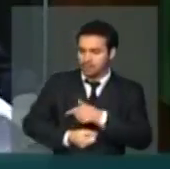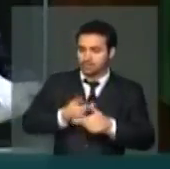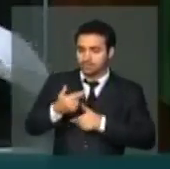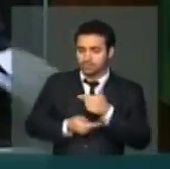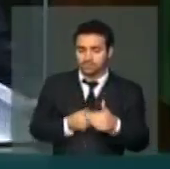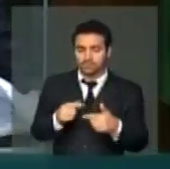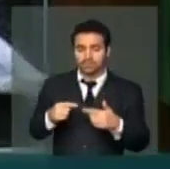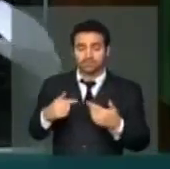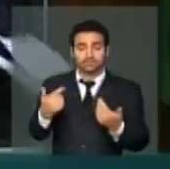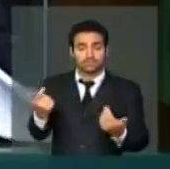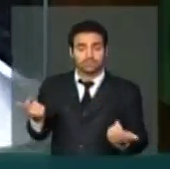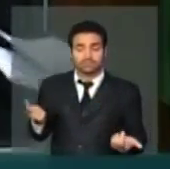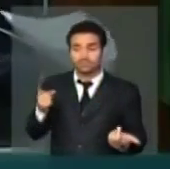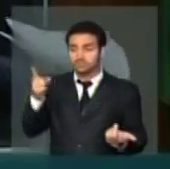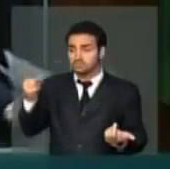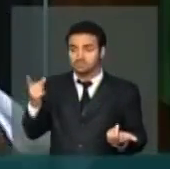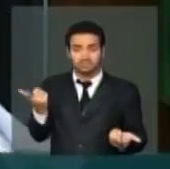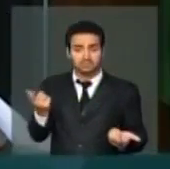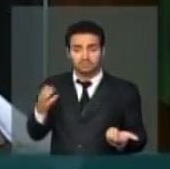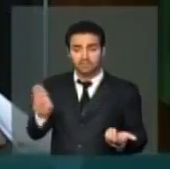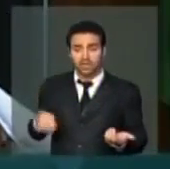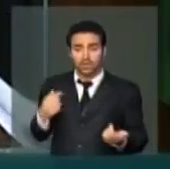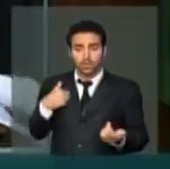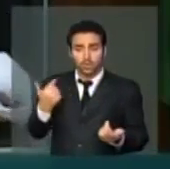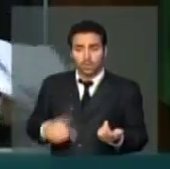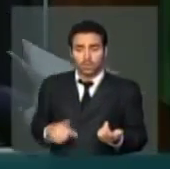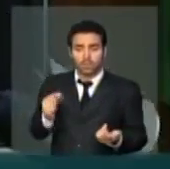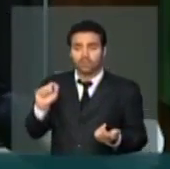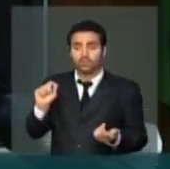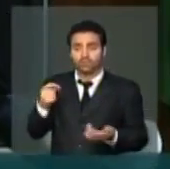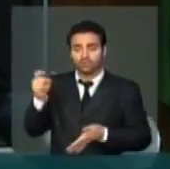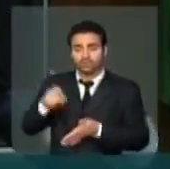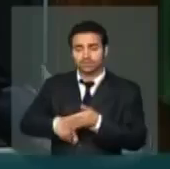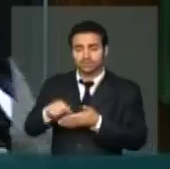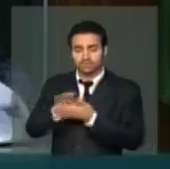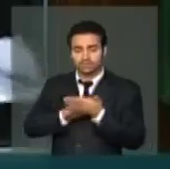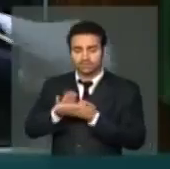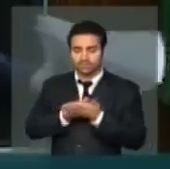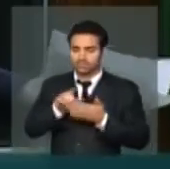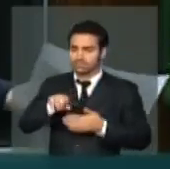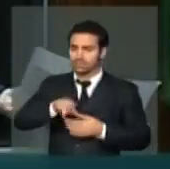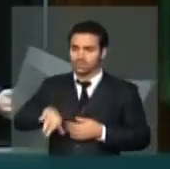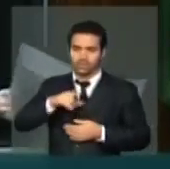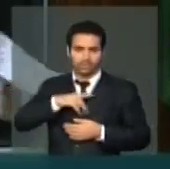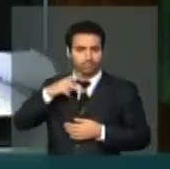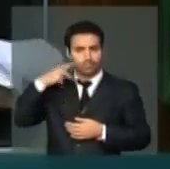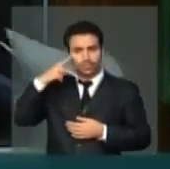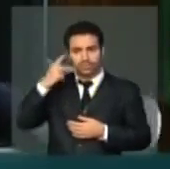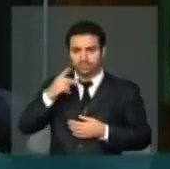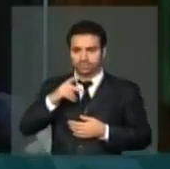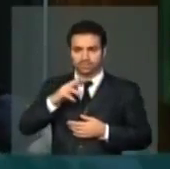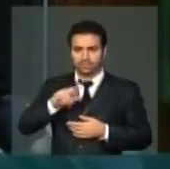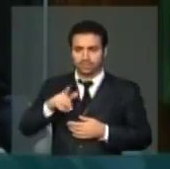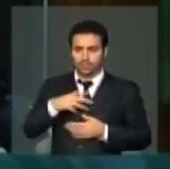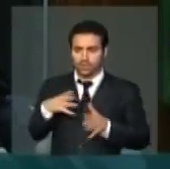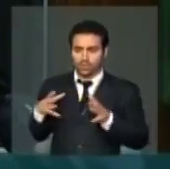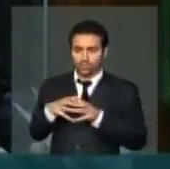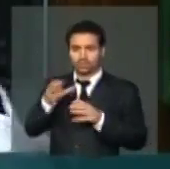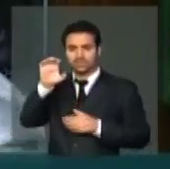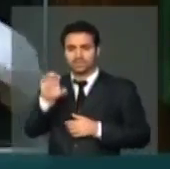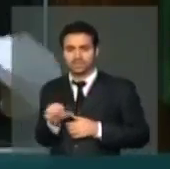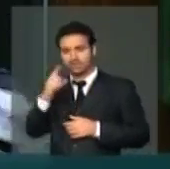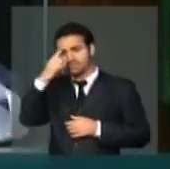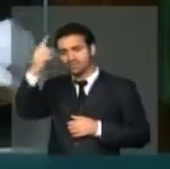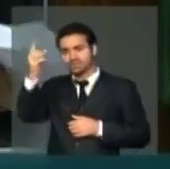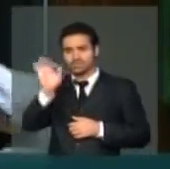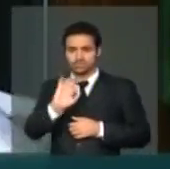transferidas sem nenhuma tributação sequer. Isso não é uma política, uma invenção da esquerda brasileira. Isso